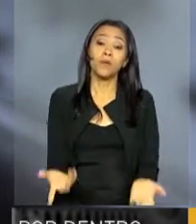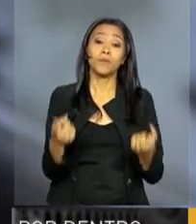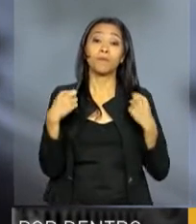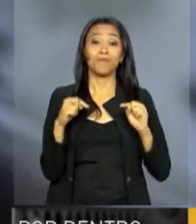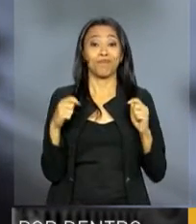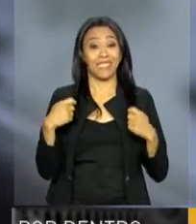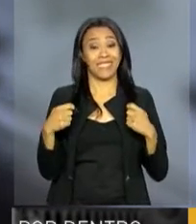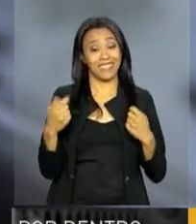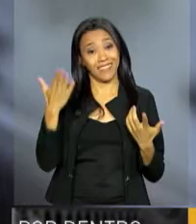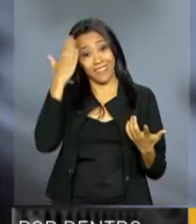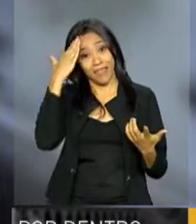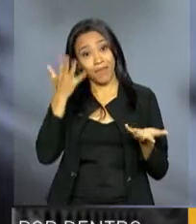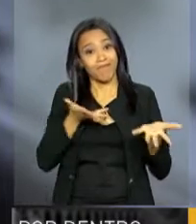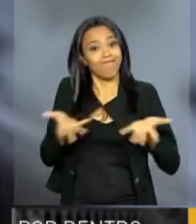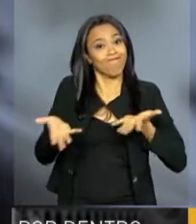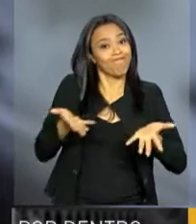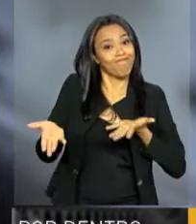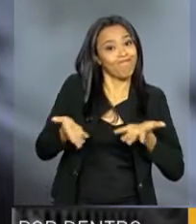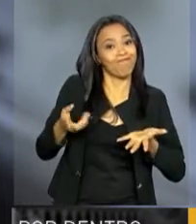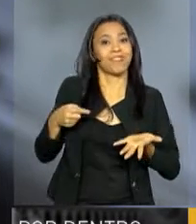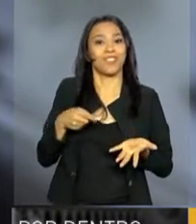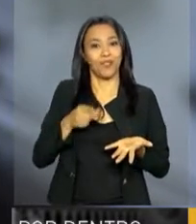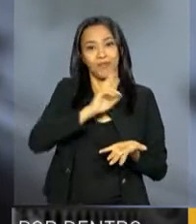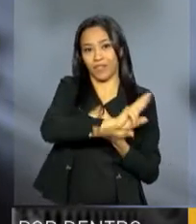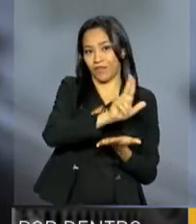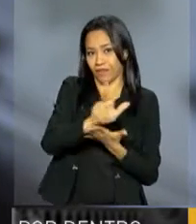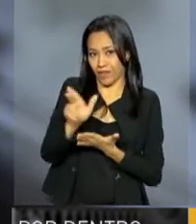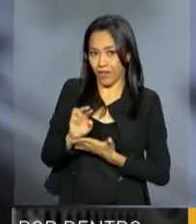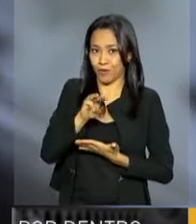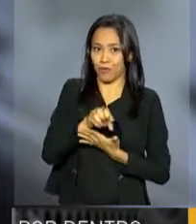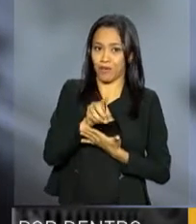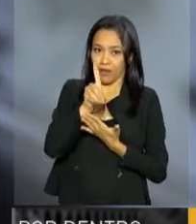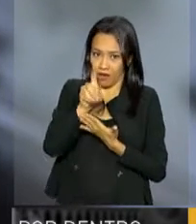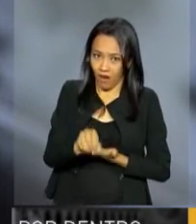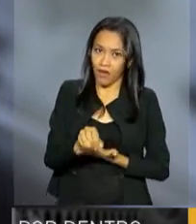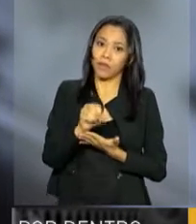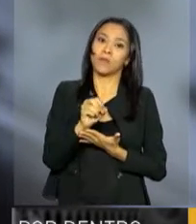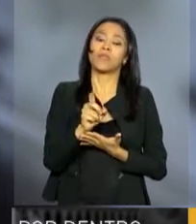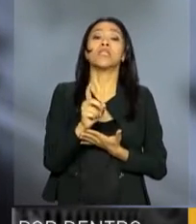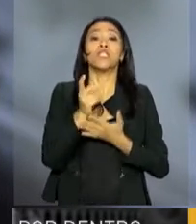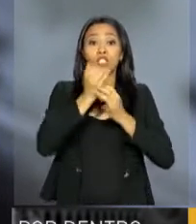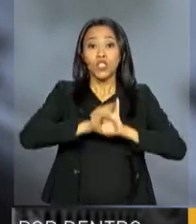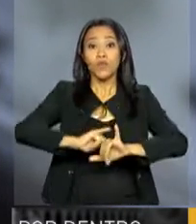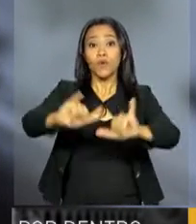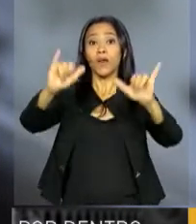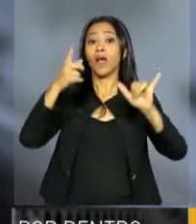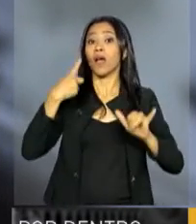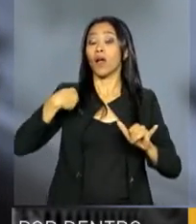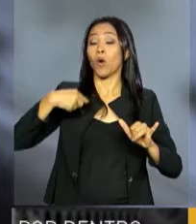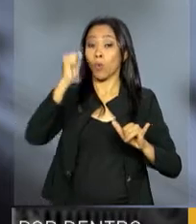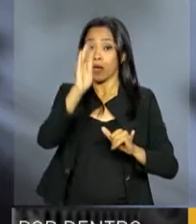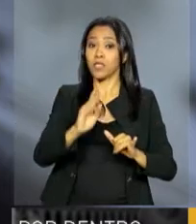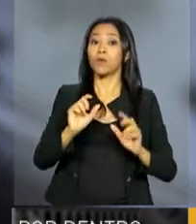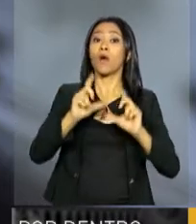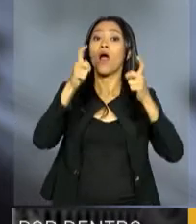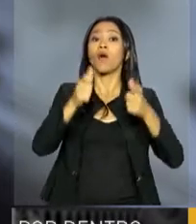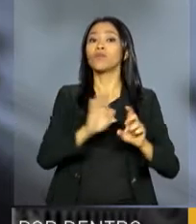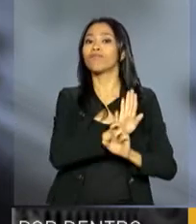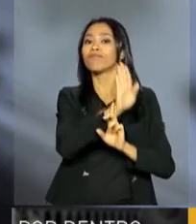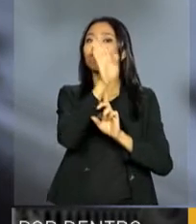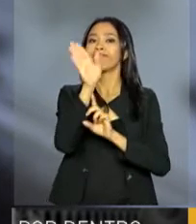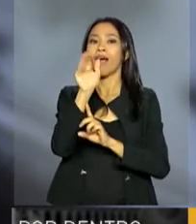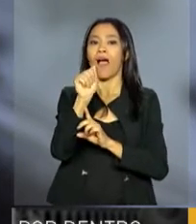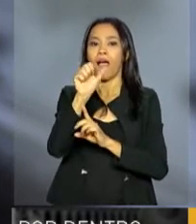trabalhar essa dimensão de acesso muitos mercados e ampliar nossa presença na ásia em particular que a grande